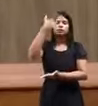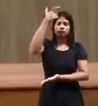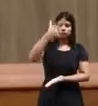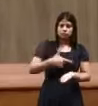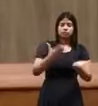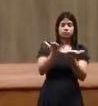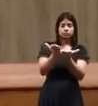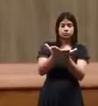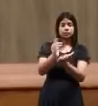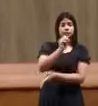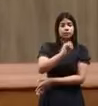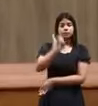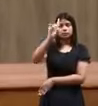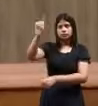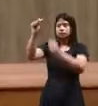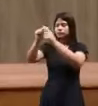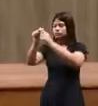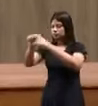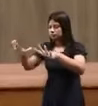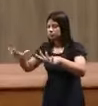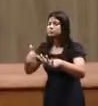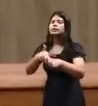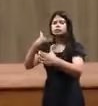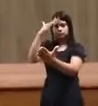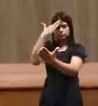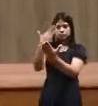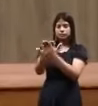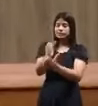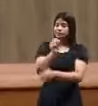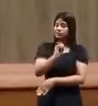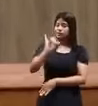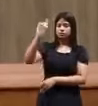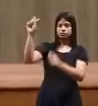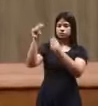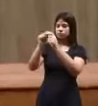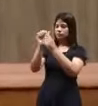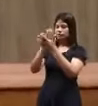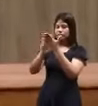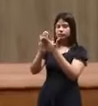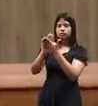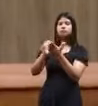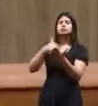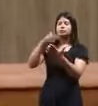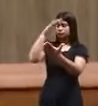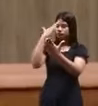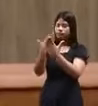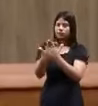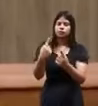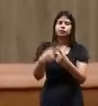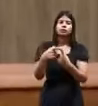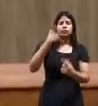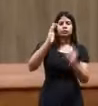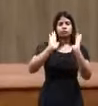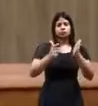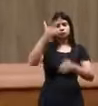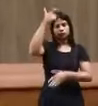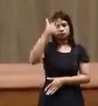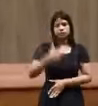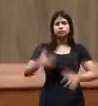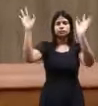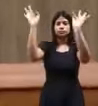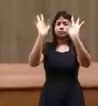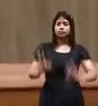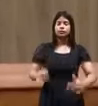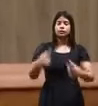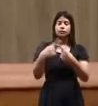milagre, eu sou crente do mesmo. Se não tiver milagre, eu sou crente do mesmo. Porque eu já sou o quê? Bem-aventurado. Porque os